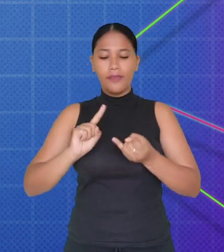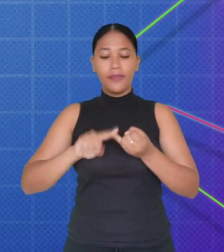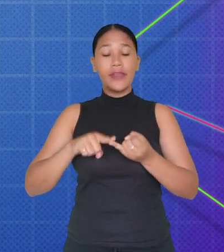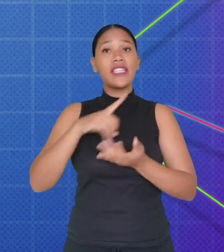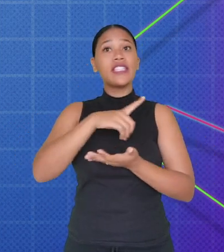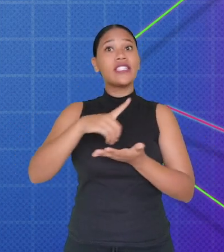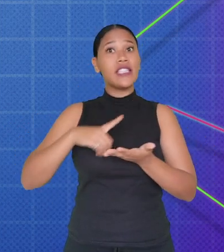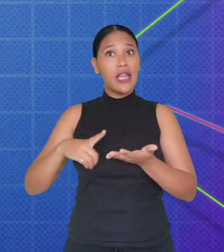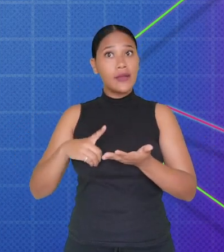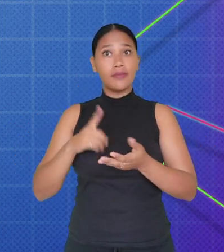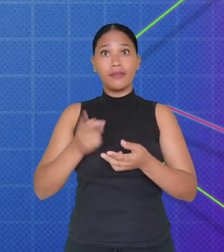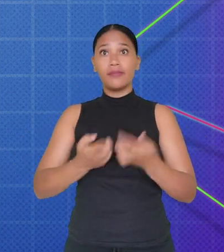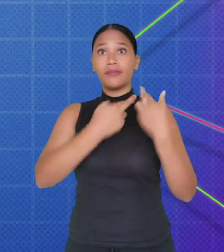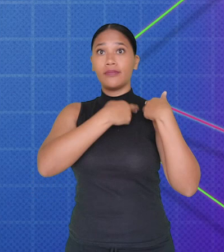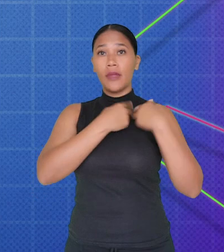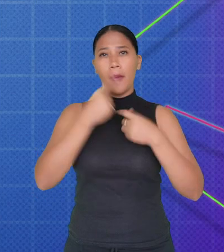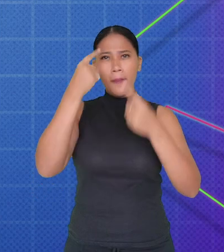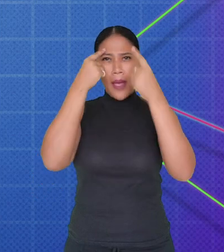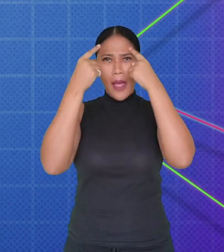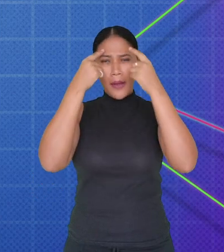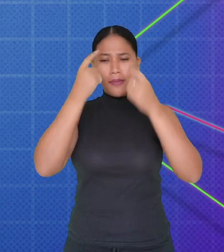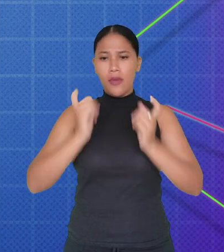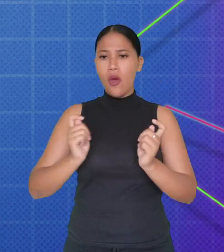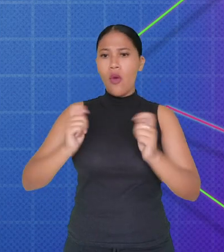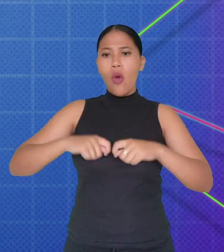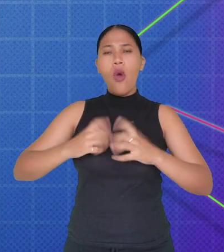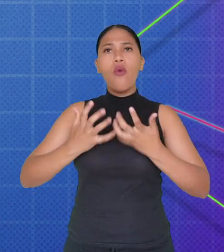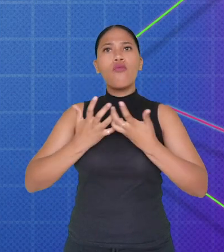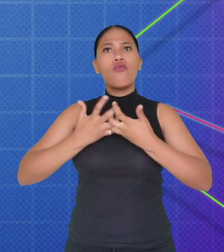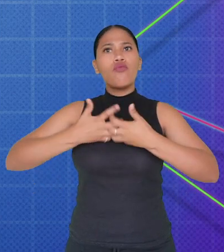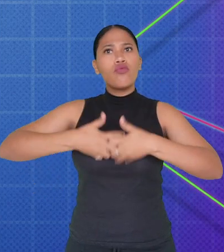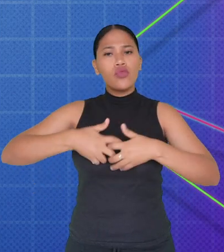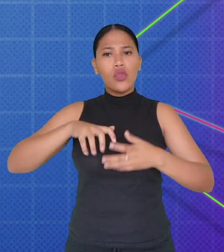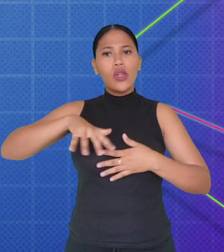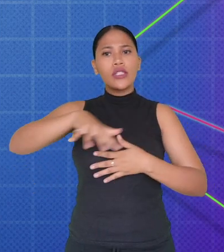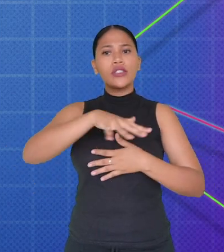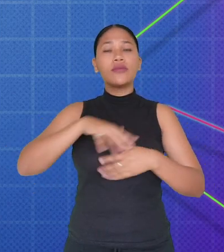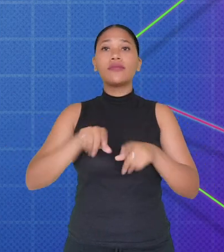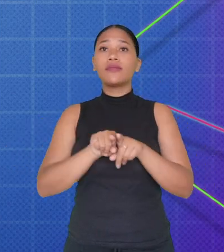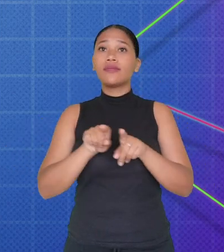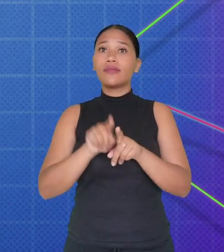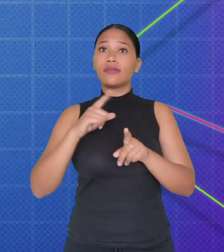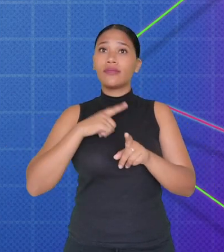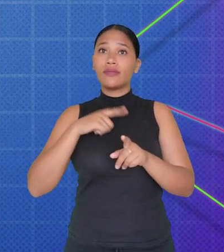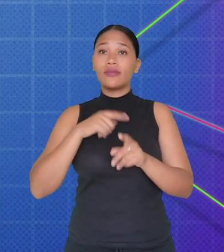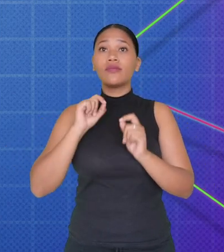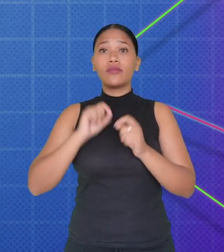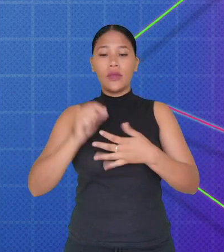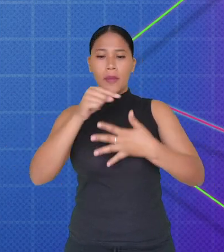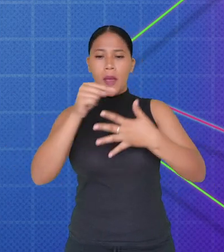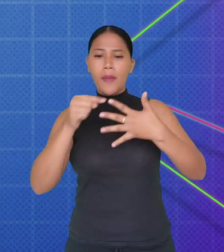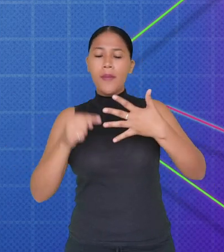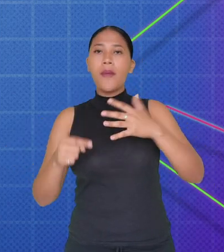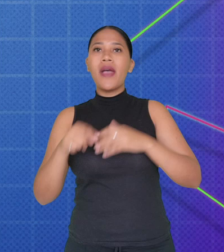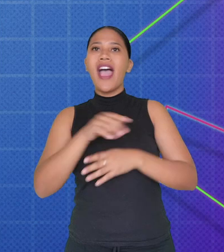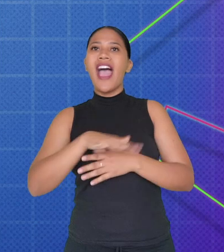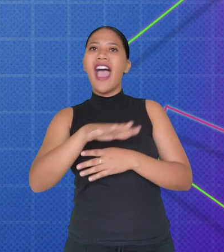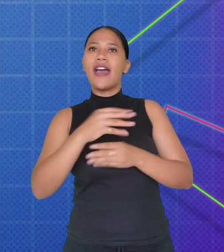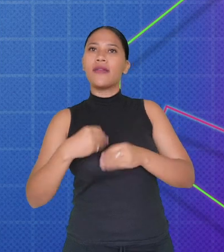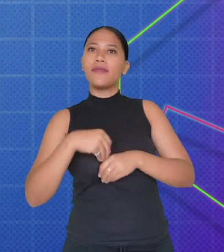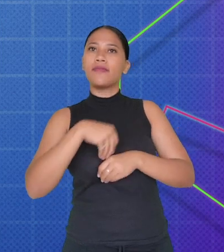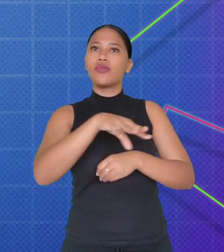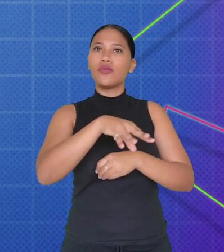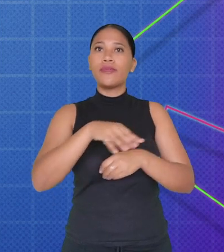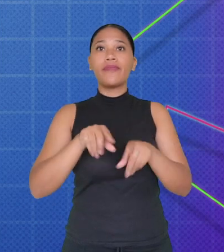incluem game design responsável por pensar no funcionamento do jogo como um todo e passar todas as diretrizes para os